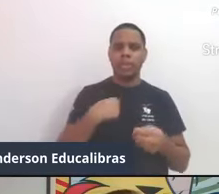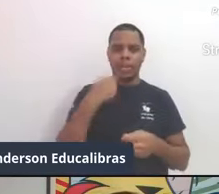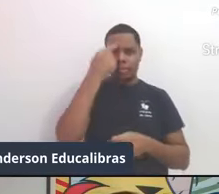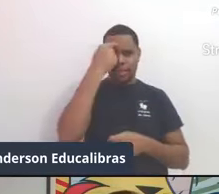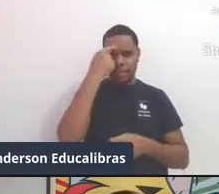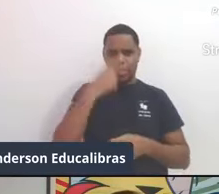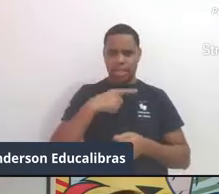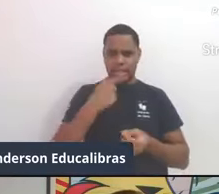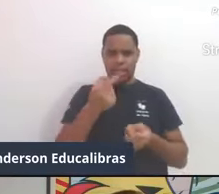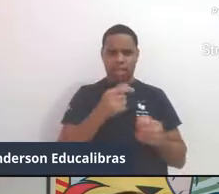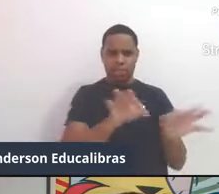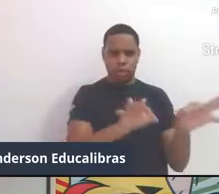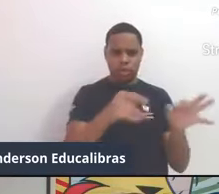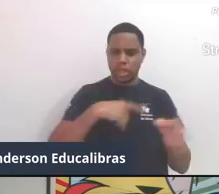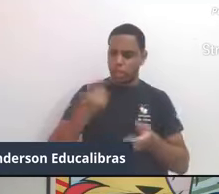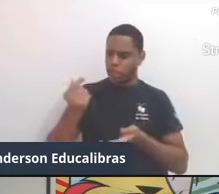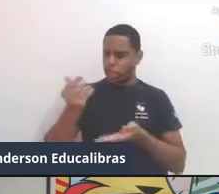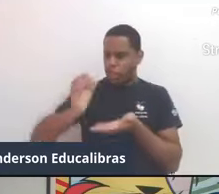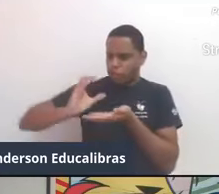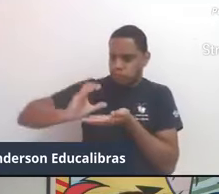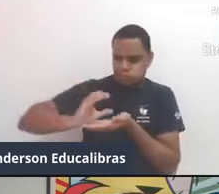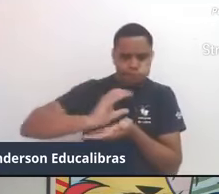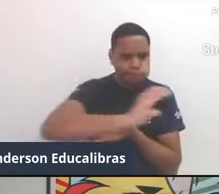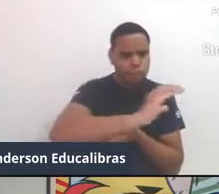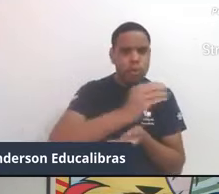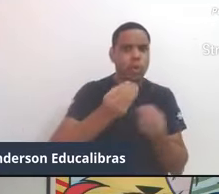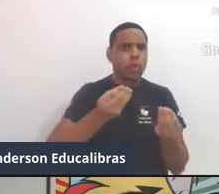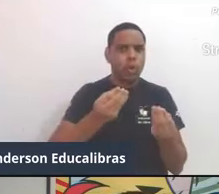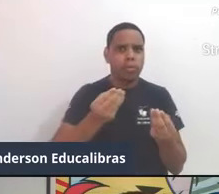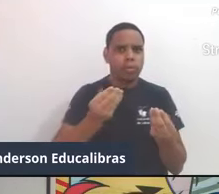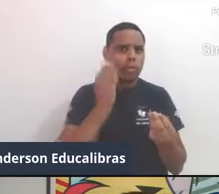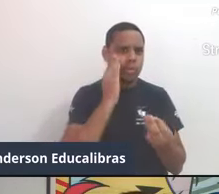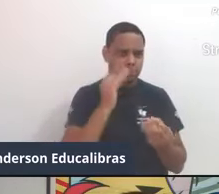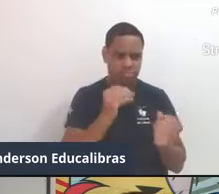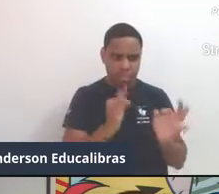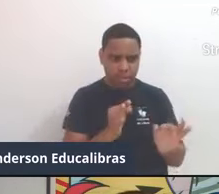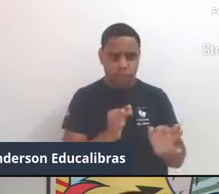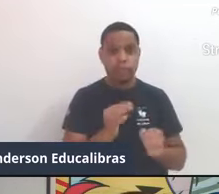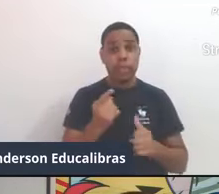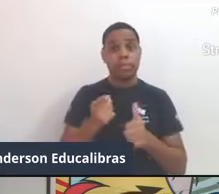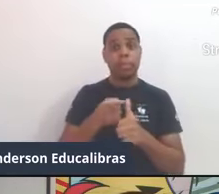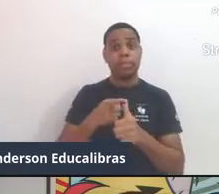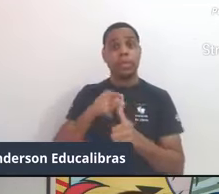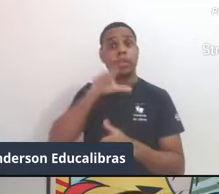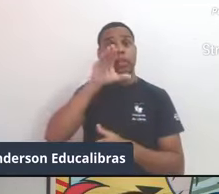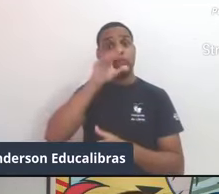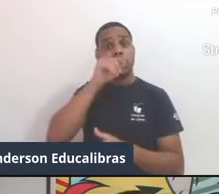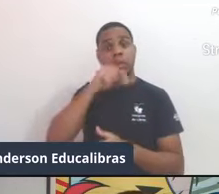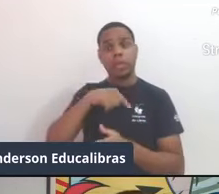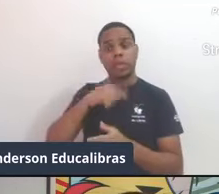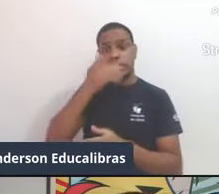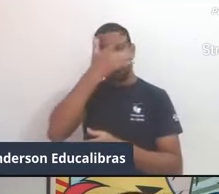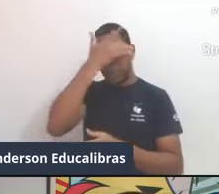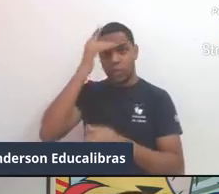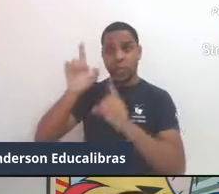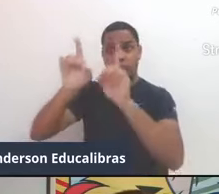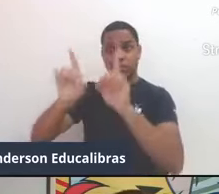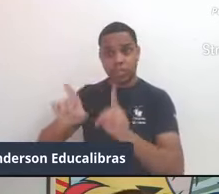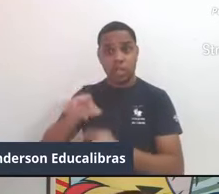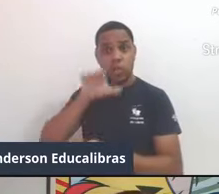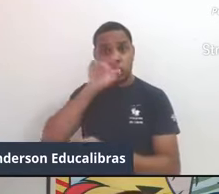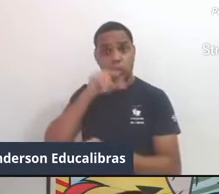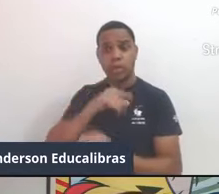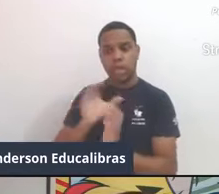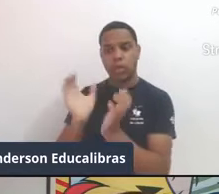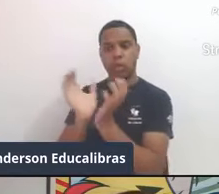realmente chegue aonde vai ajudar de fato? Então, primeiro a gente consulta os nossos funcionários de pessoas com deficiência. Então, a gente tem um